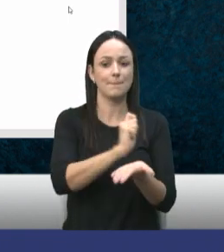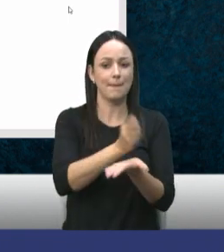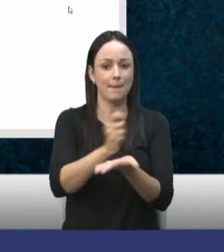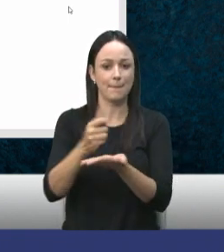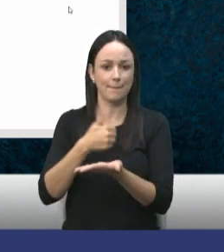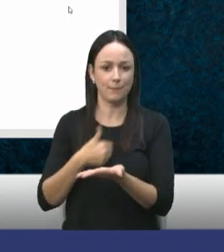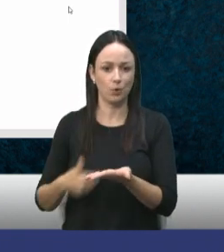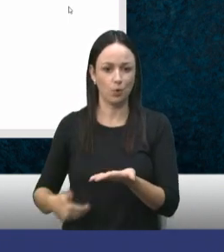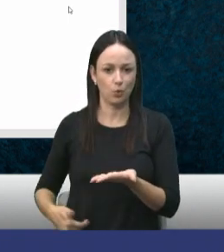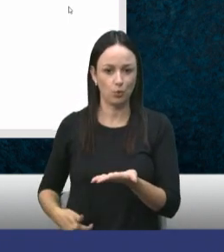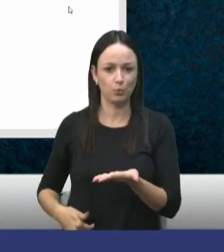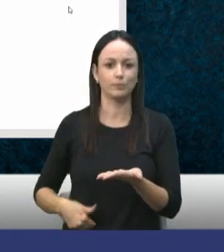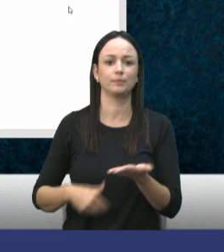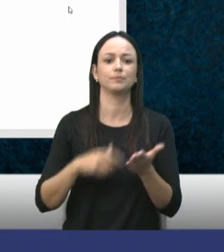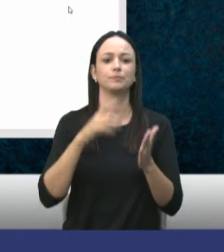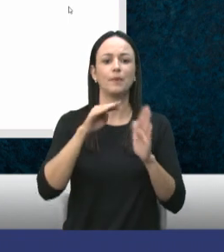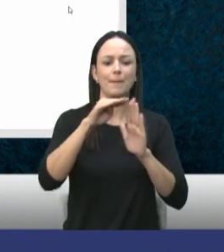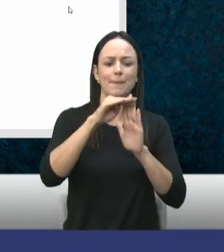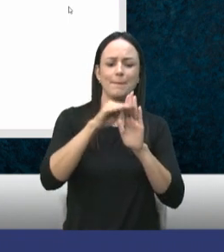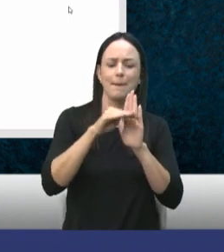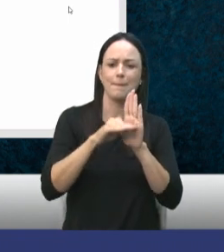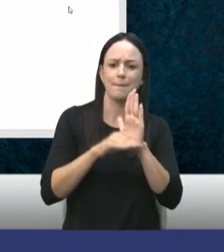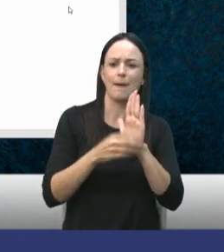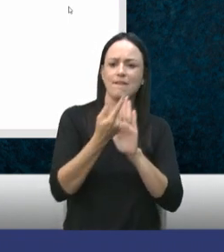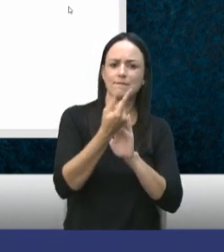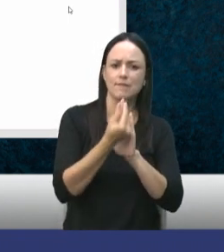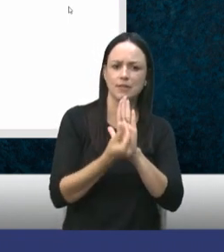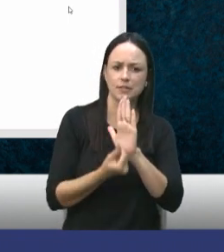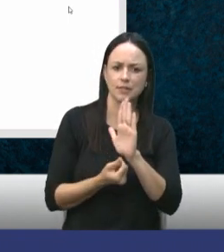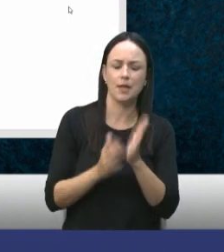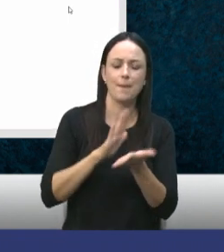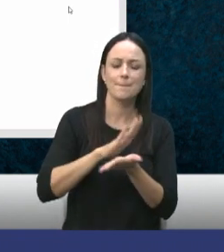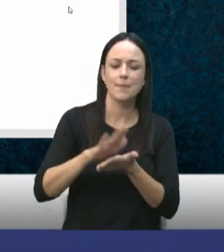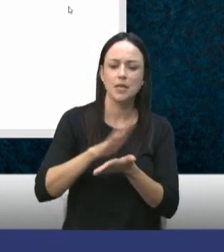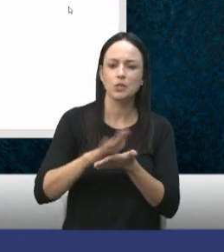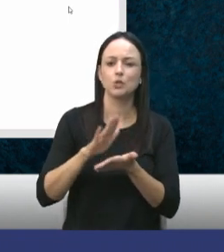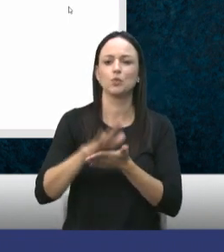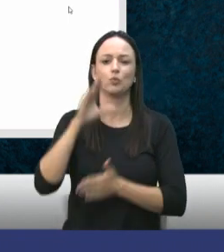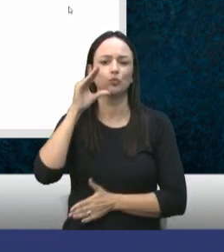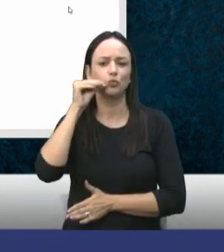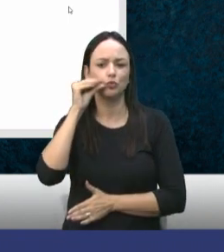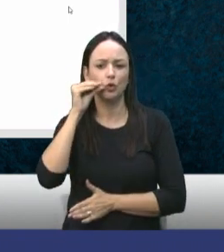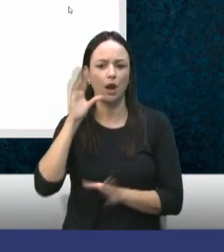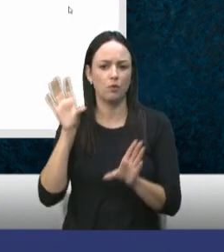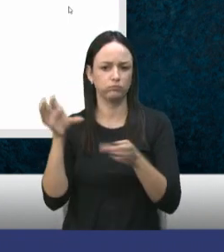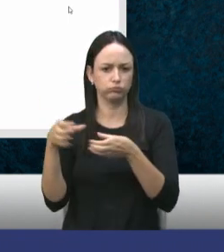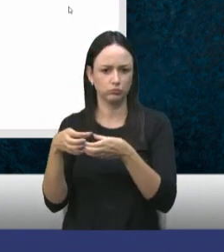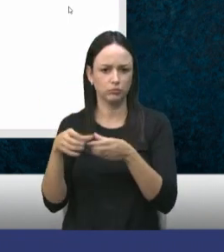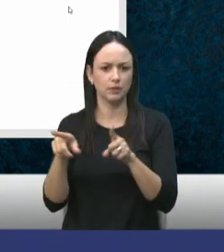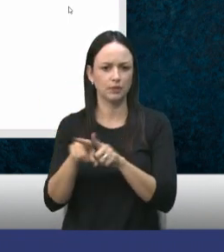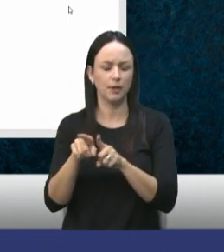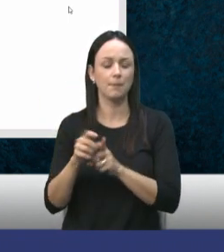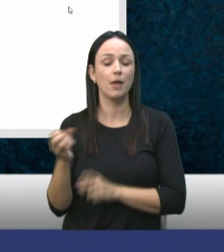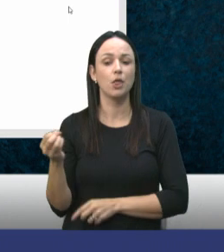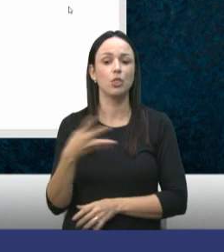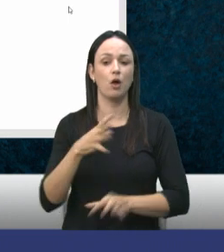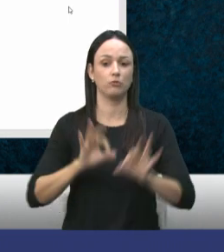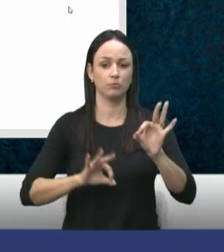os programas financeiros, despesa com o pessoal e os novos